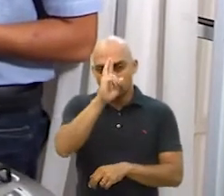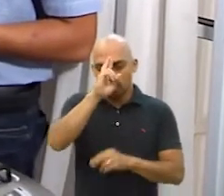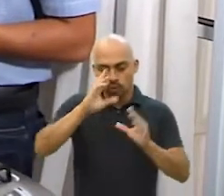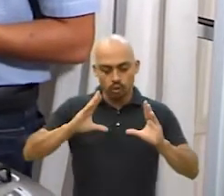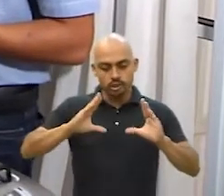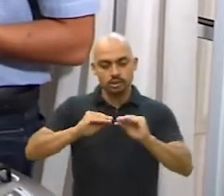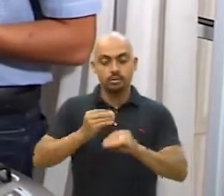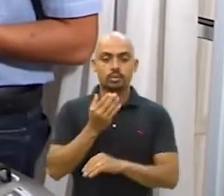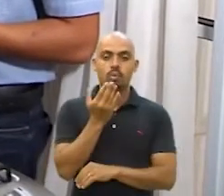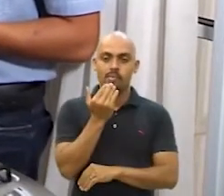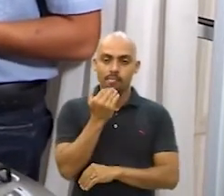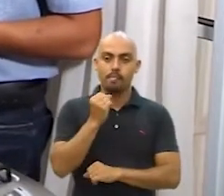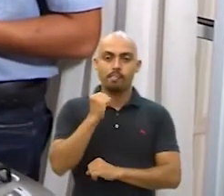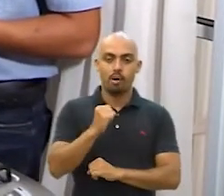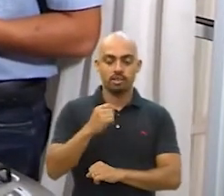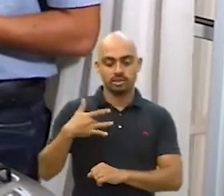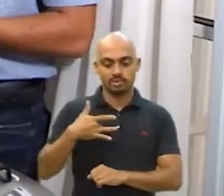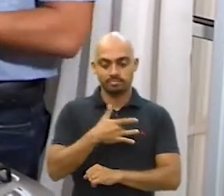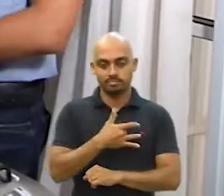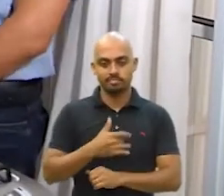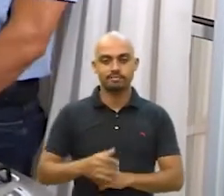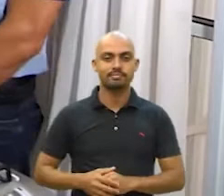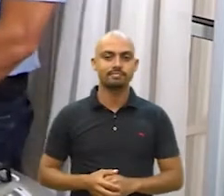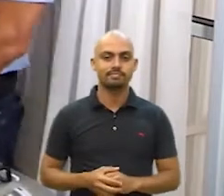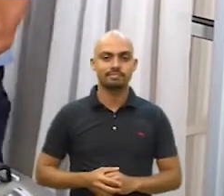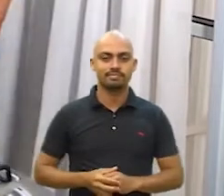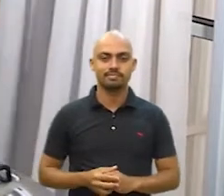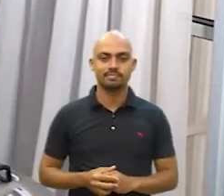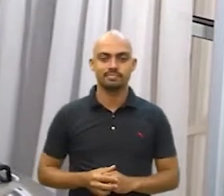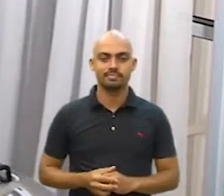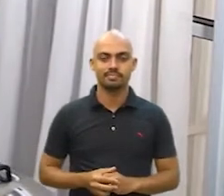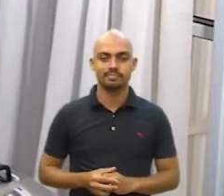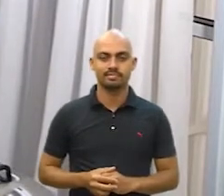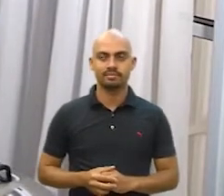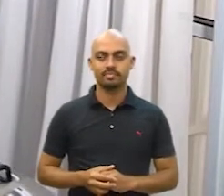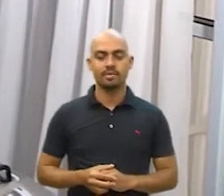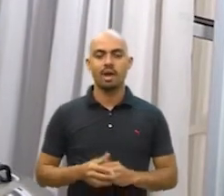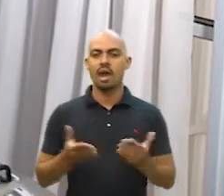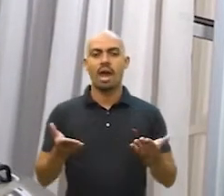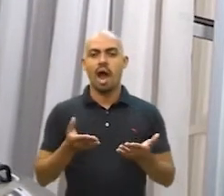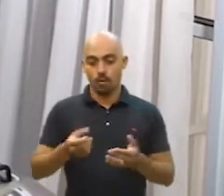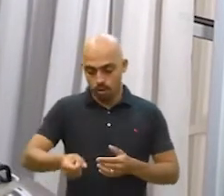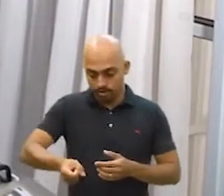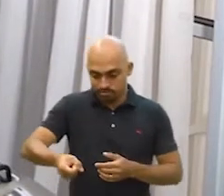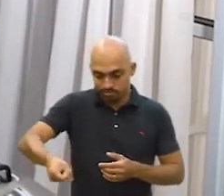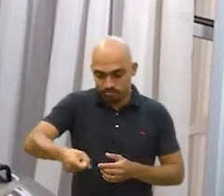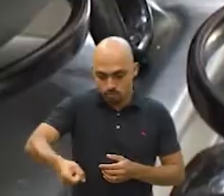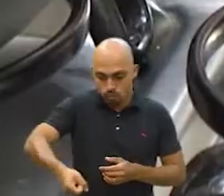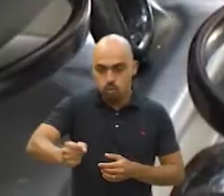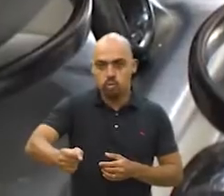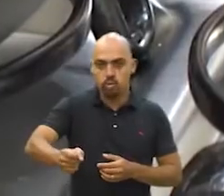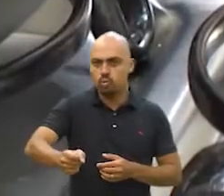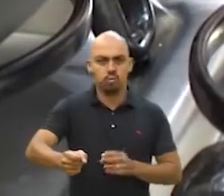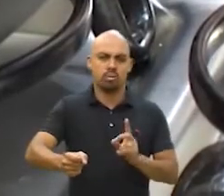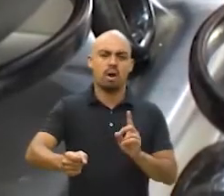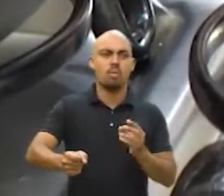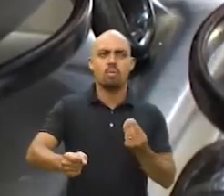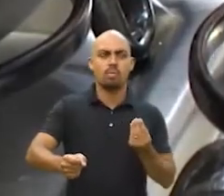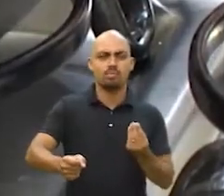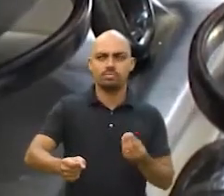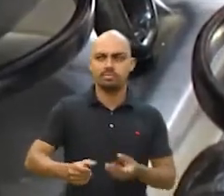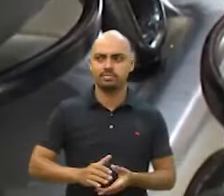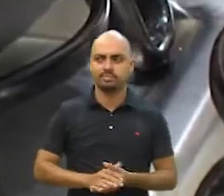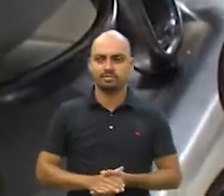Você tá tendo um prato saudável. Perfeito. Chegou a hora de virar ou ainda não? Olha,